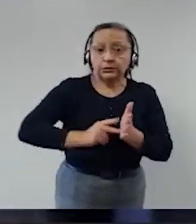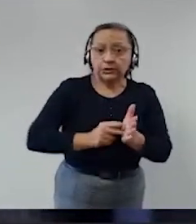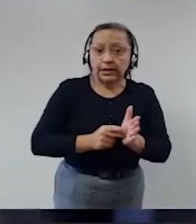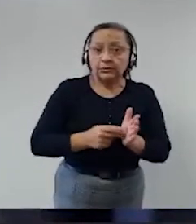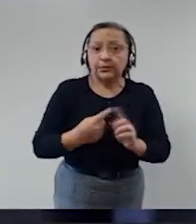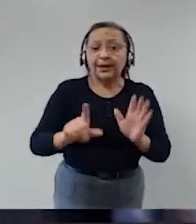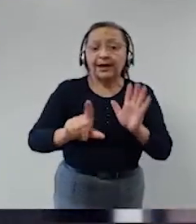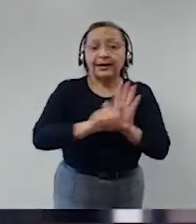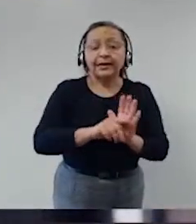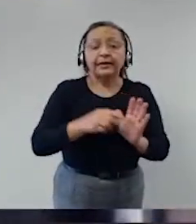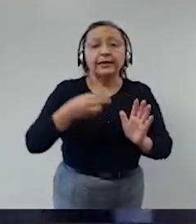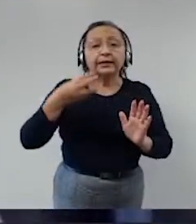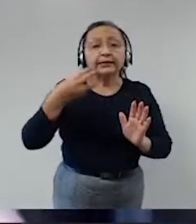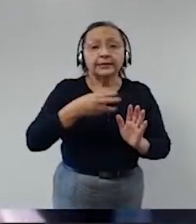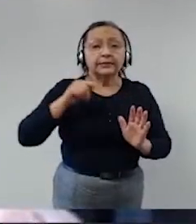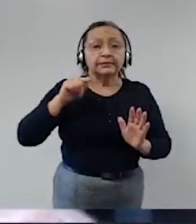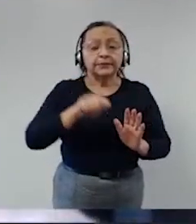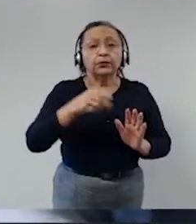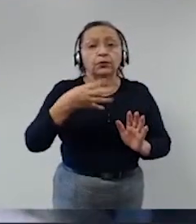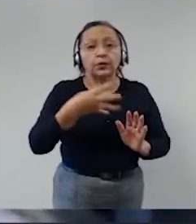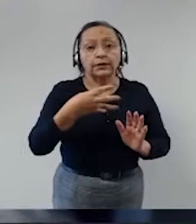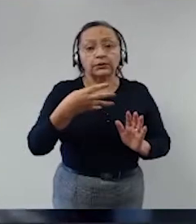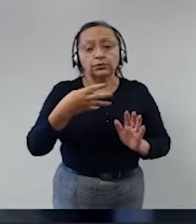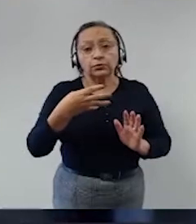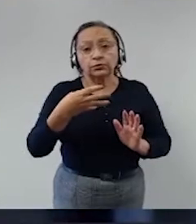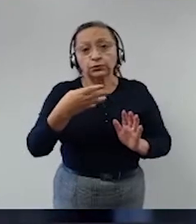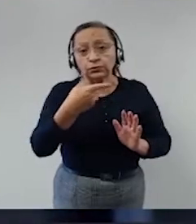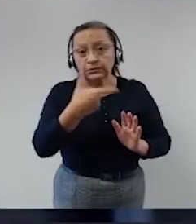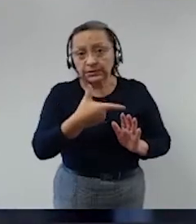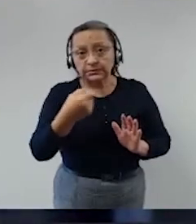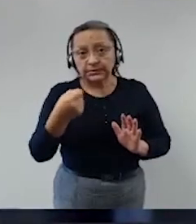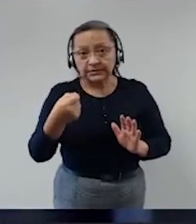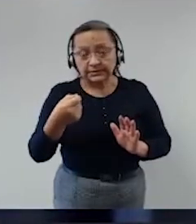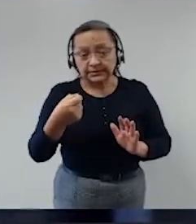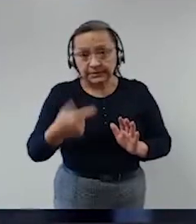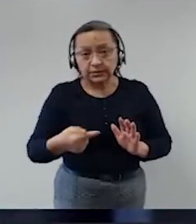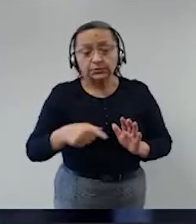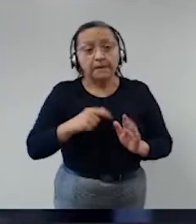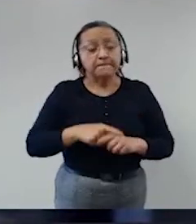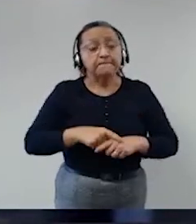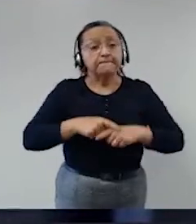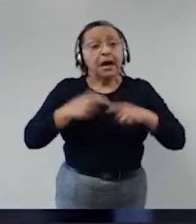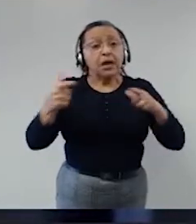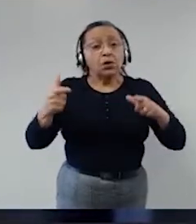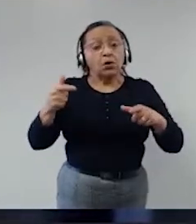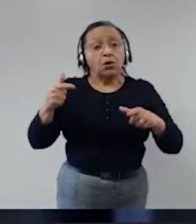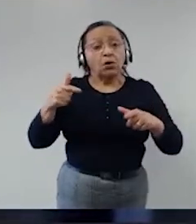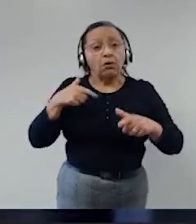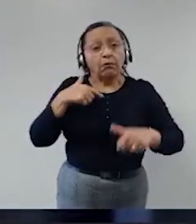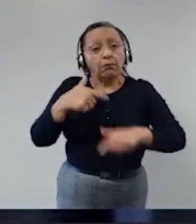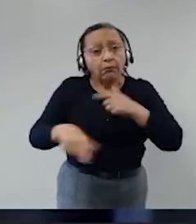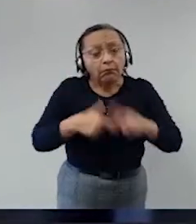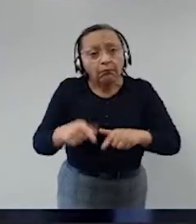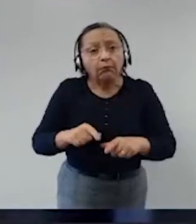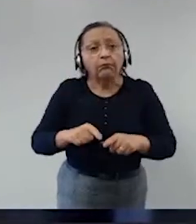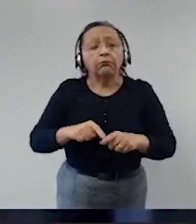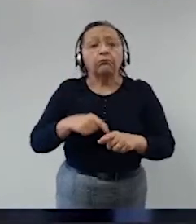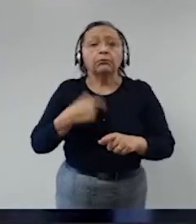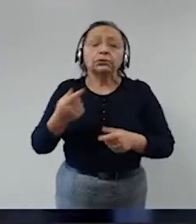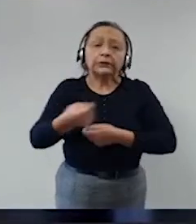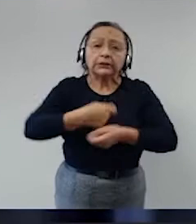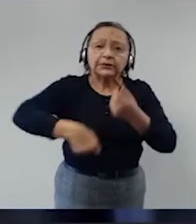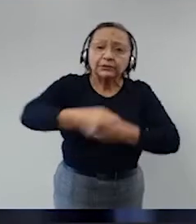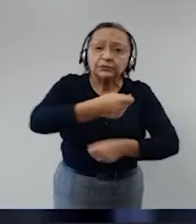Lei 13.467 de 2017, uma maior atuação do ponto de vista da prevalência do negociado sobre